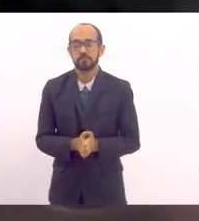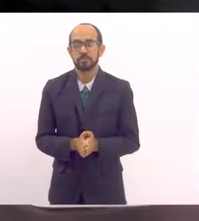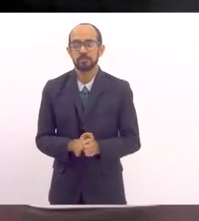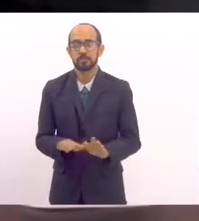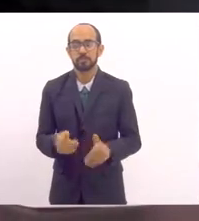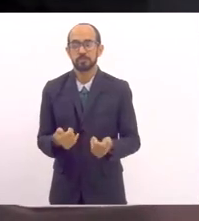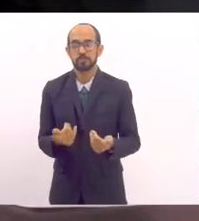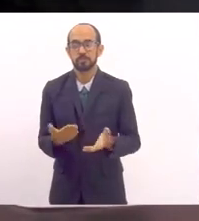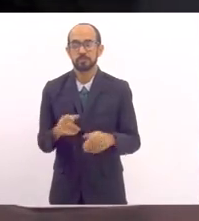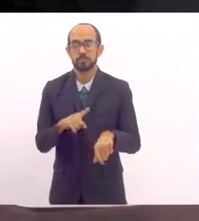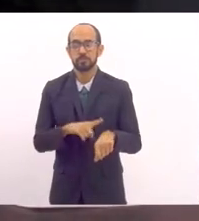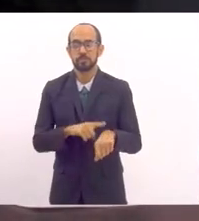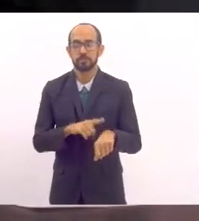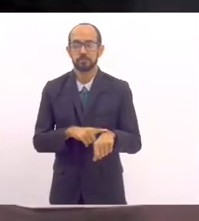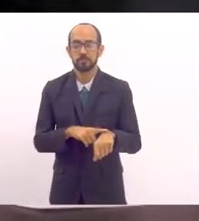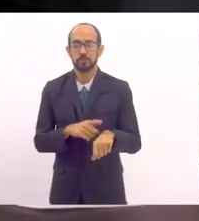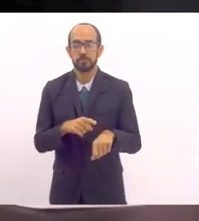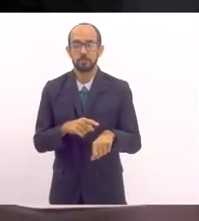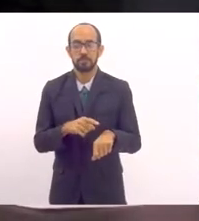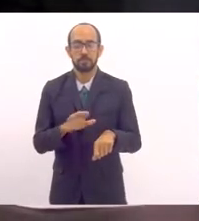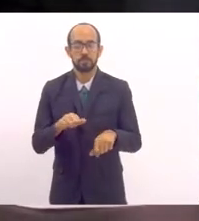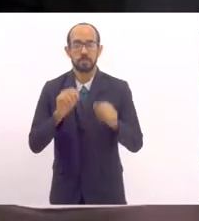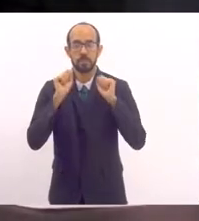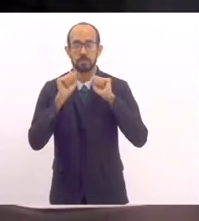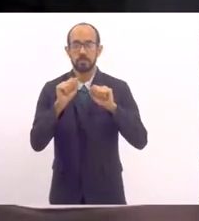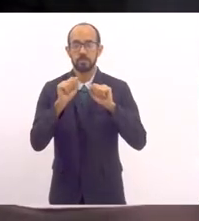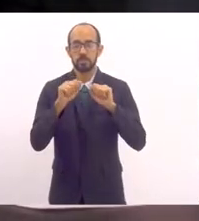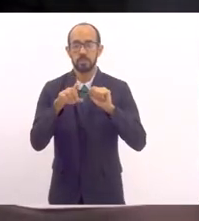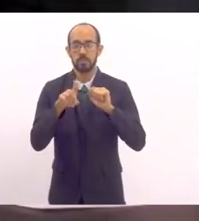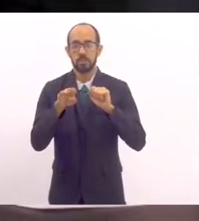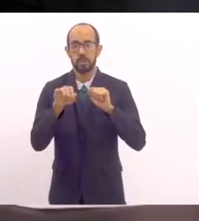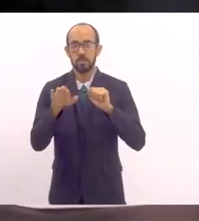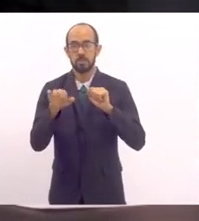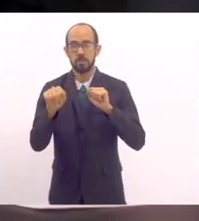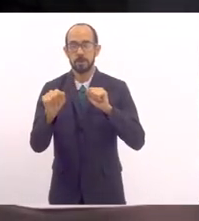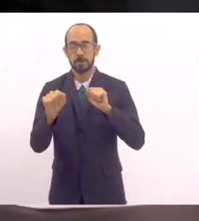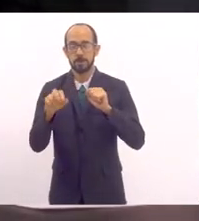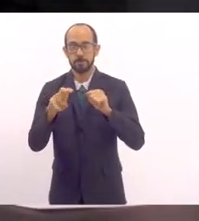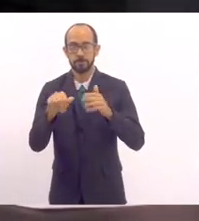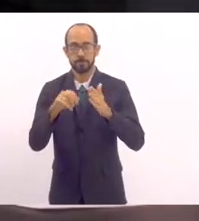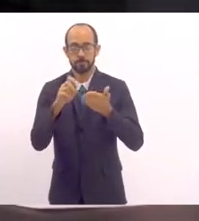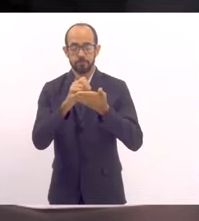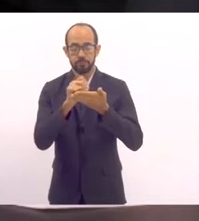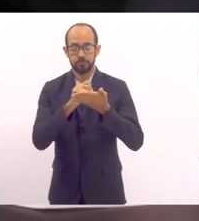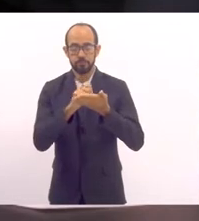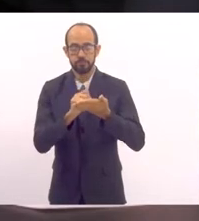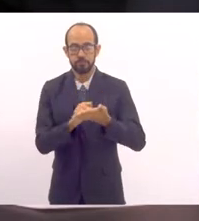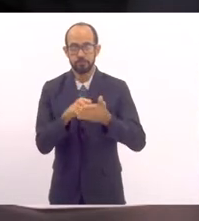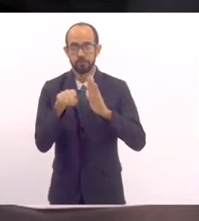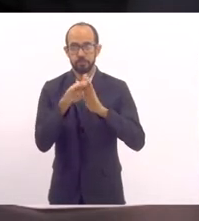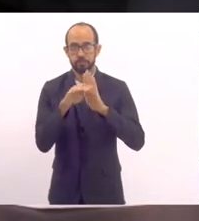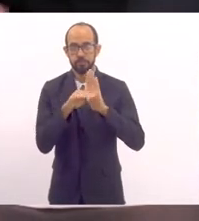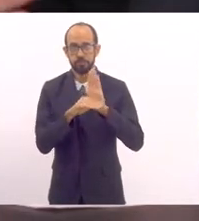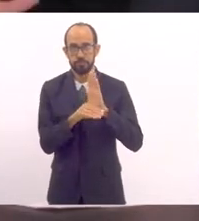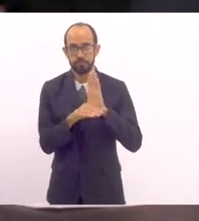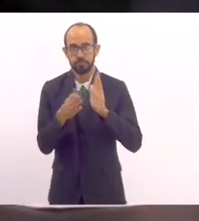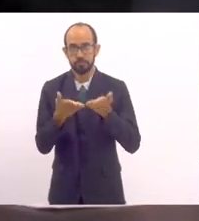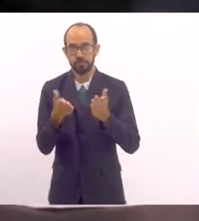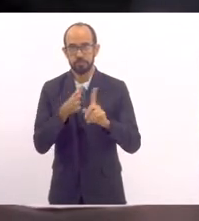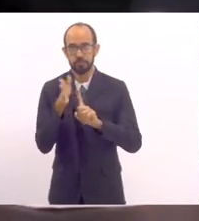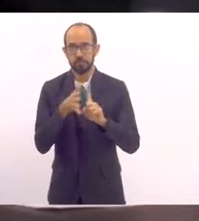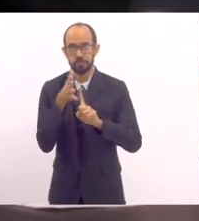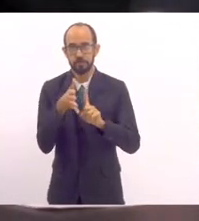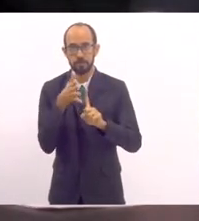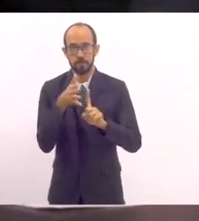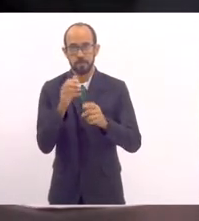Enquanto a assessora Débora está pegando, né, a quem deseja fazer o uso da palavra, eu passo a palavra também, agora nesse